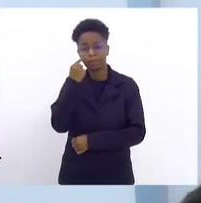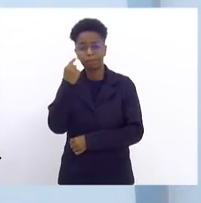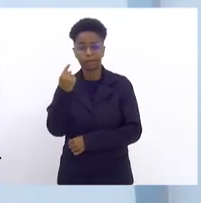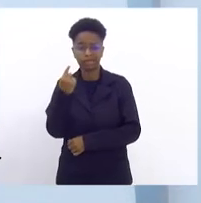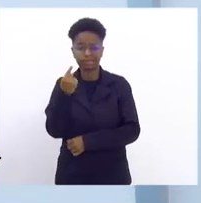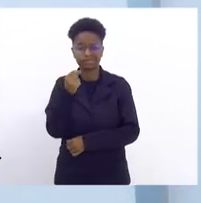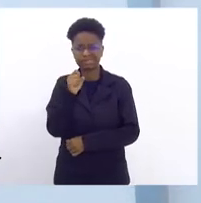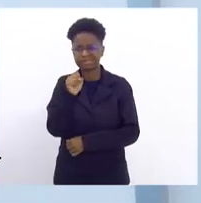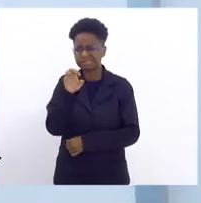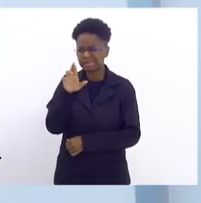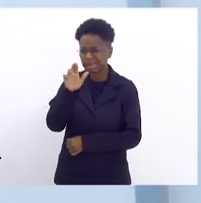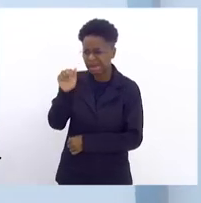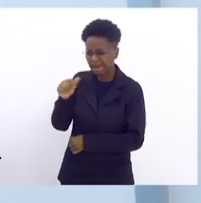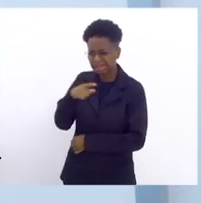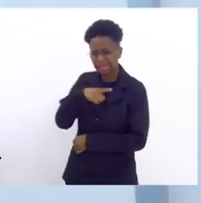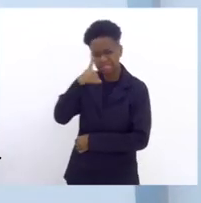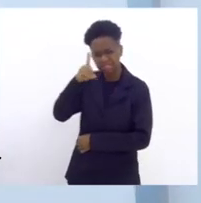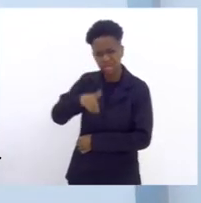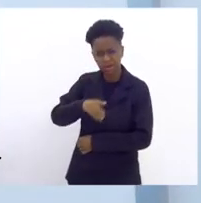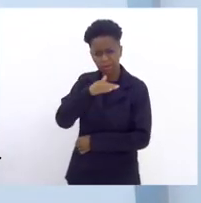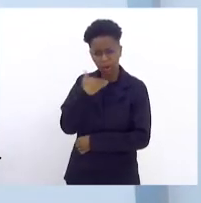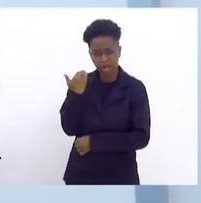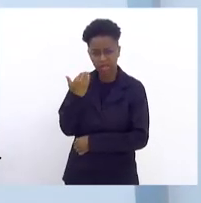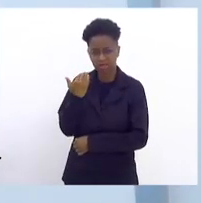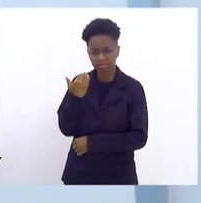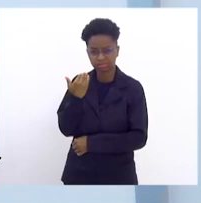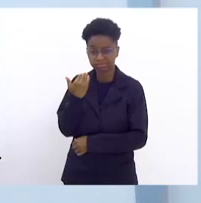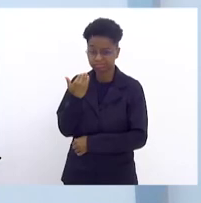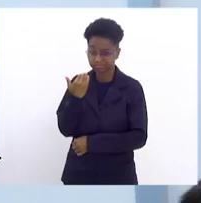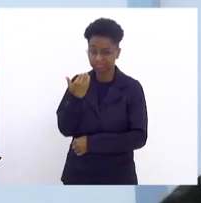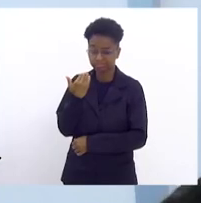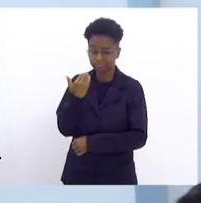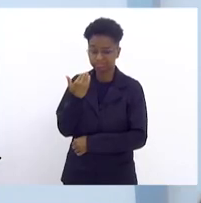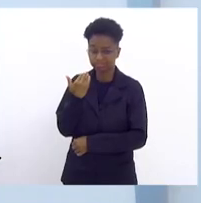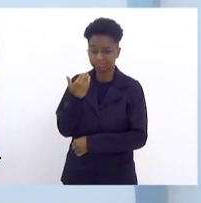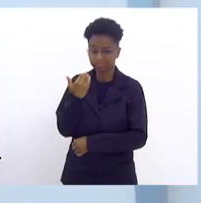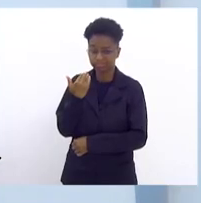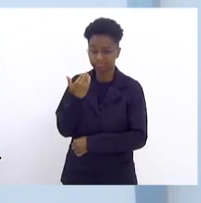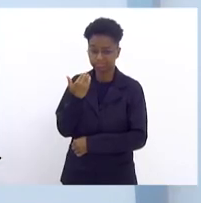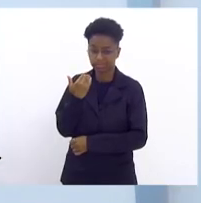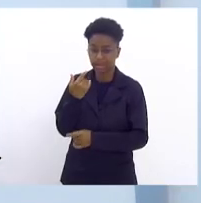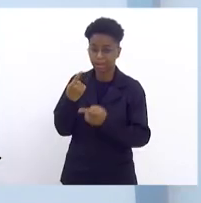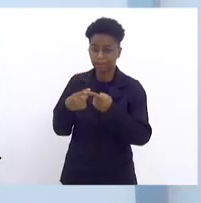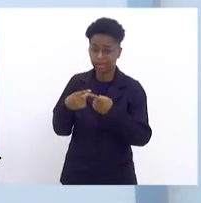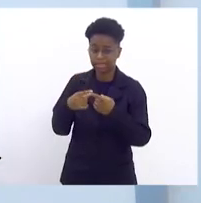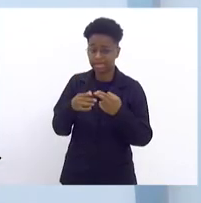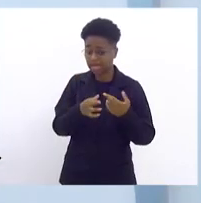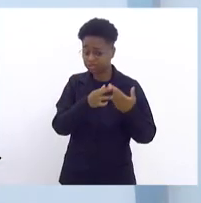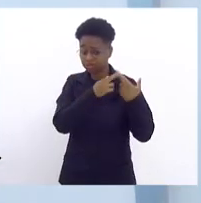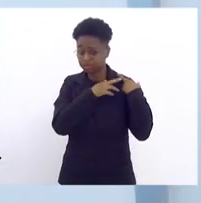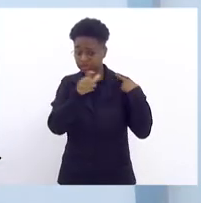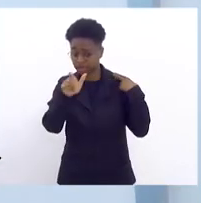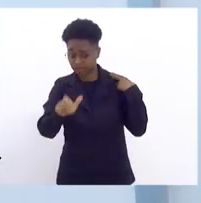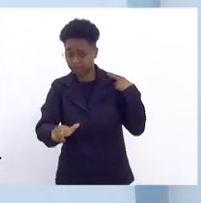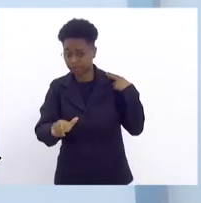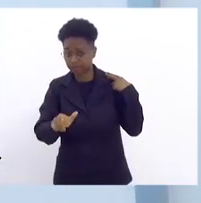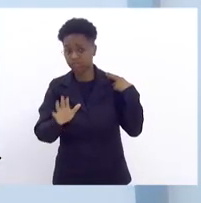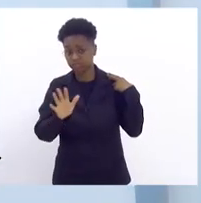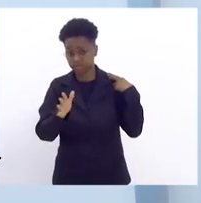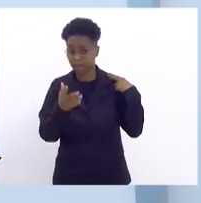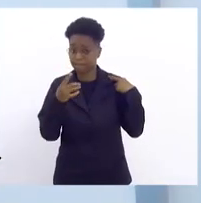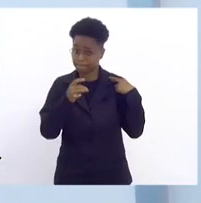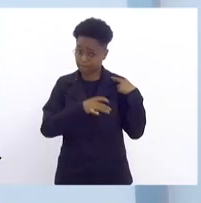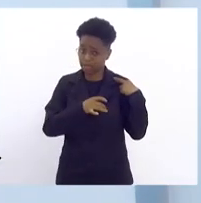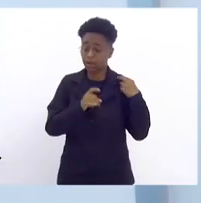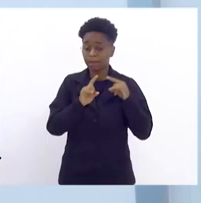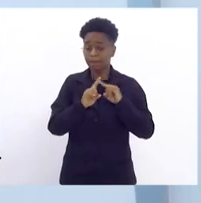Será que temos direitos de morrer né quem o responsável por uma vida já tem esse receio sendo